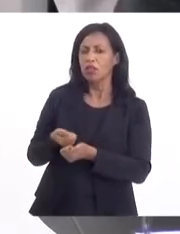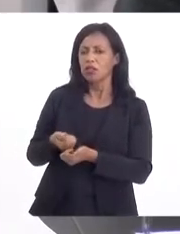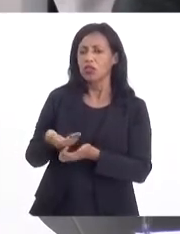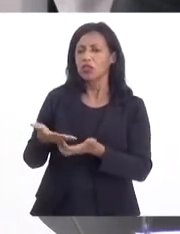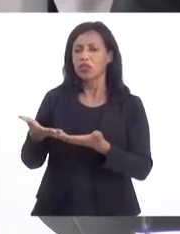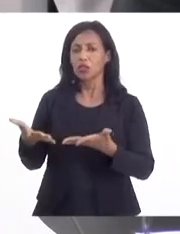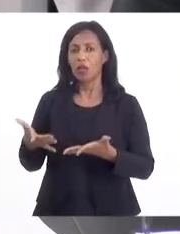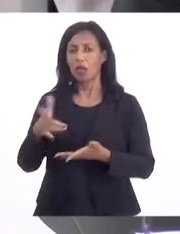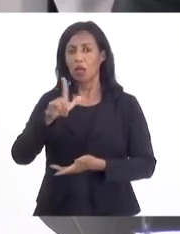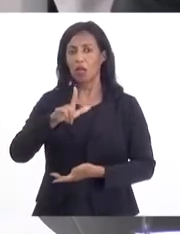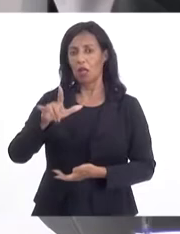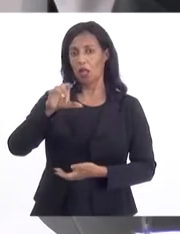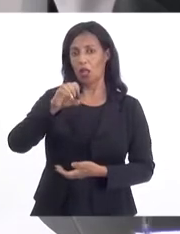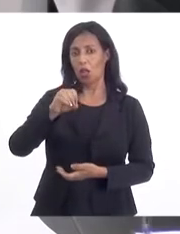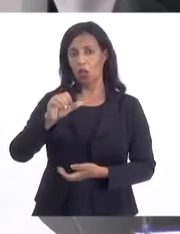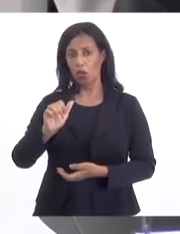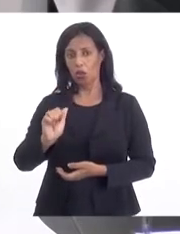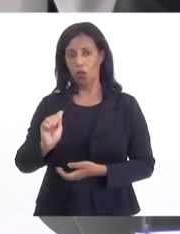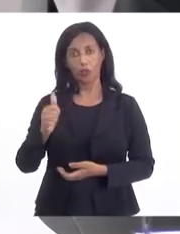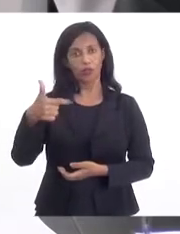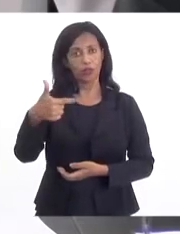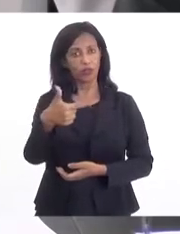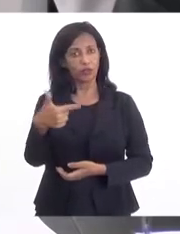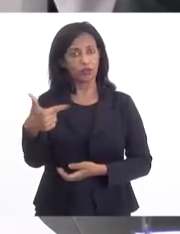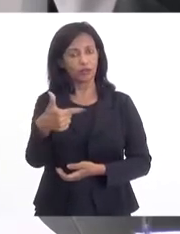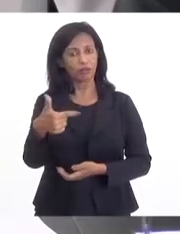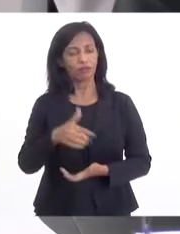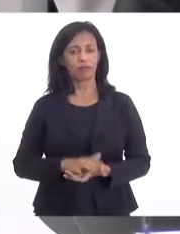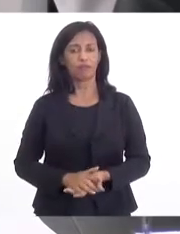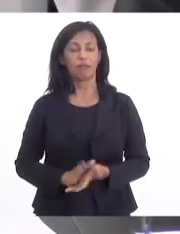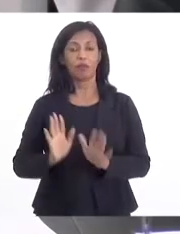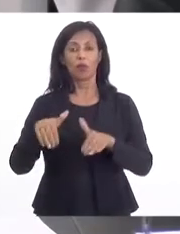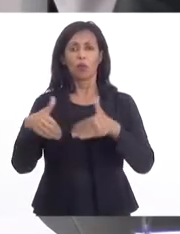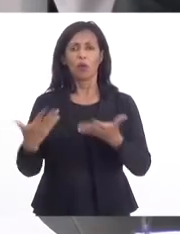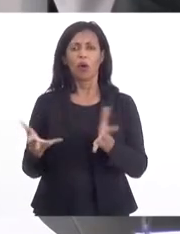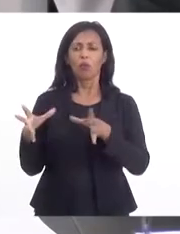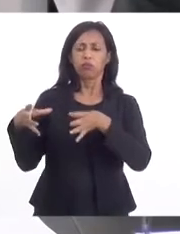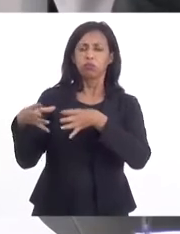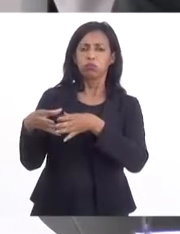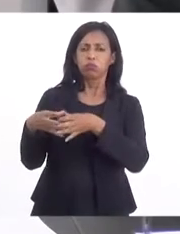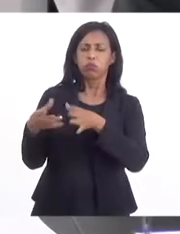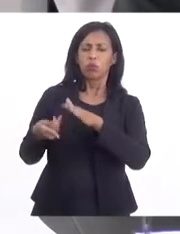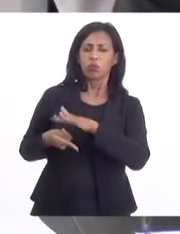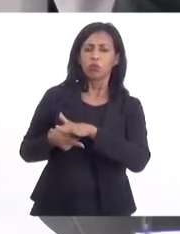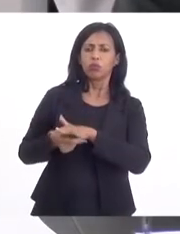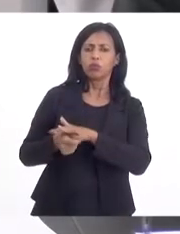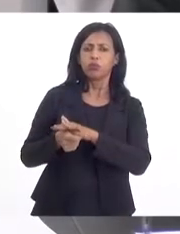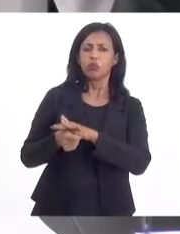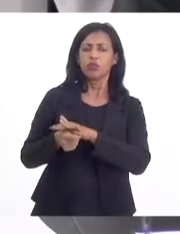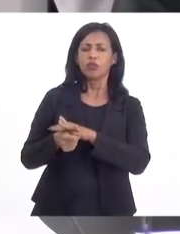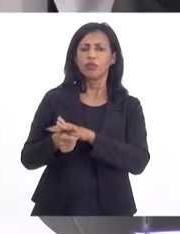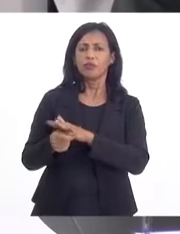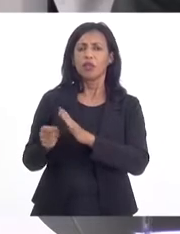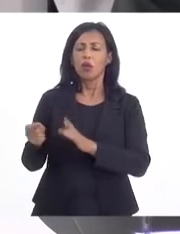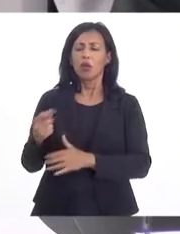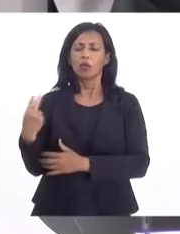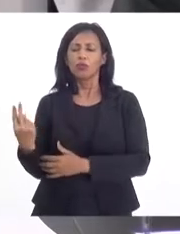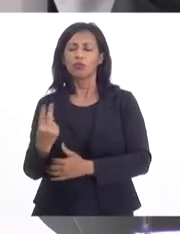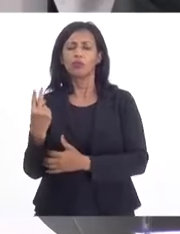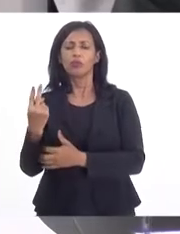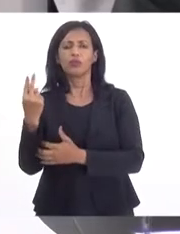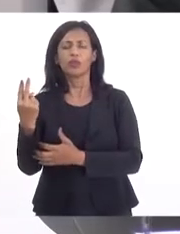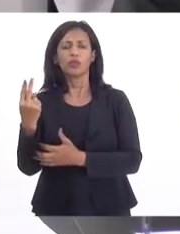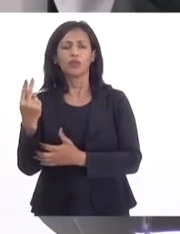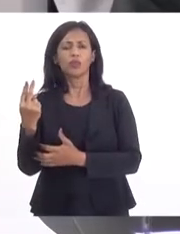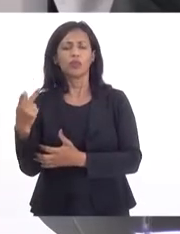de 22. Qual o conjunto de investimentos com estimativa de respectivos valores